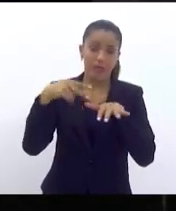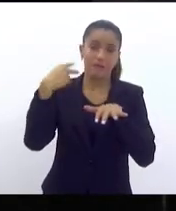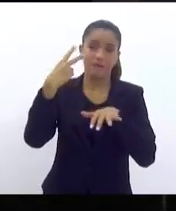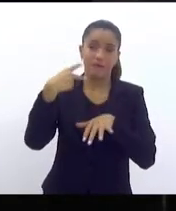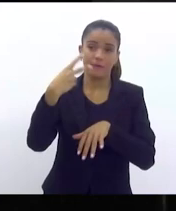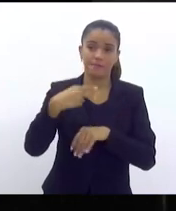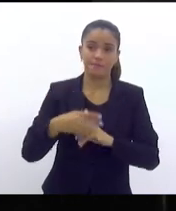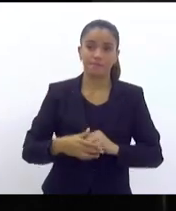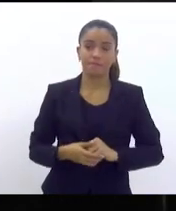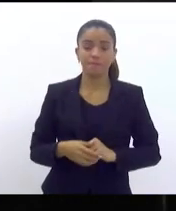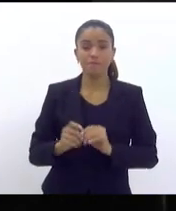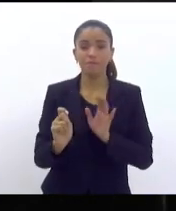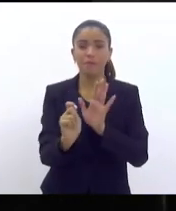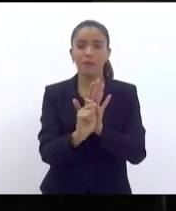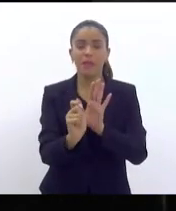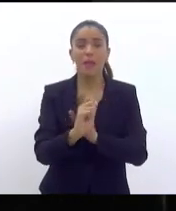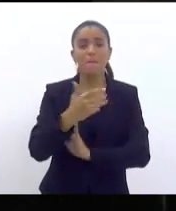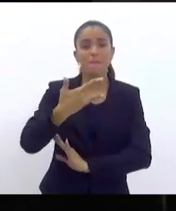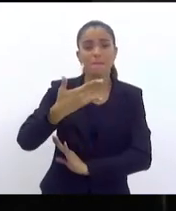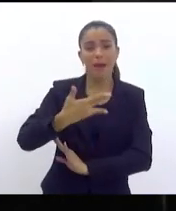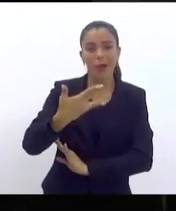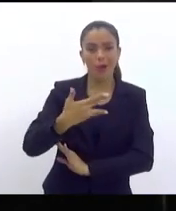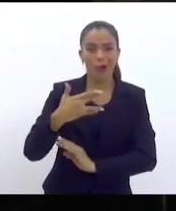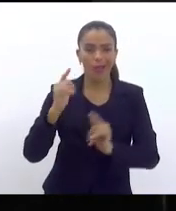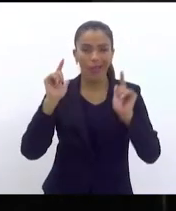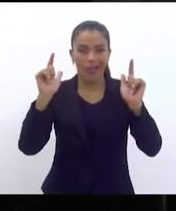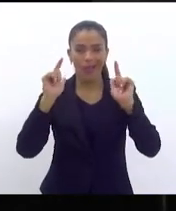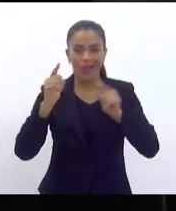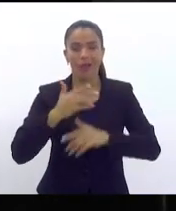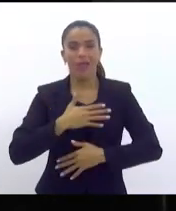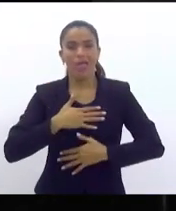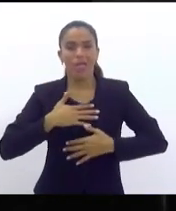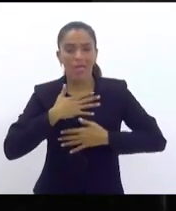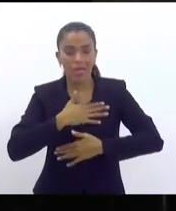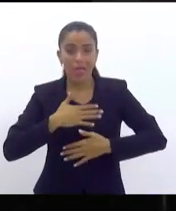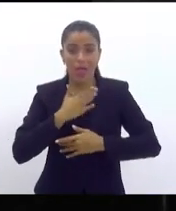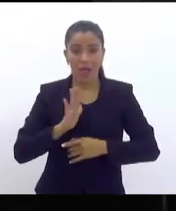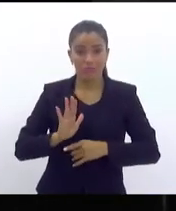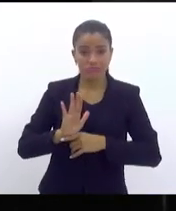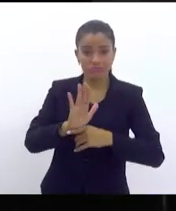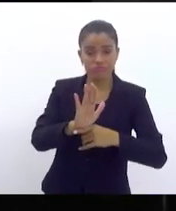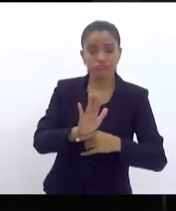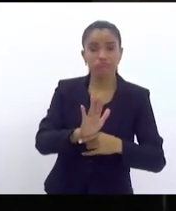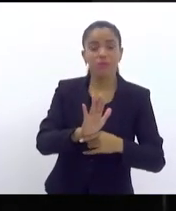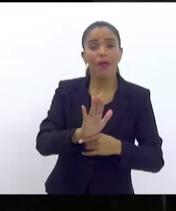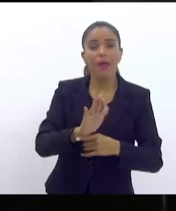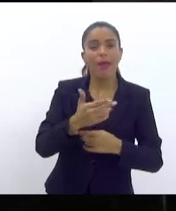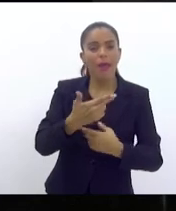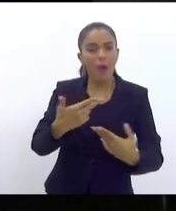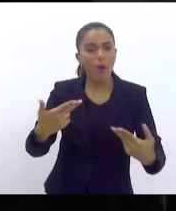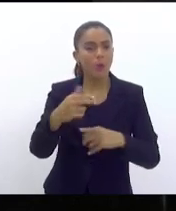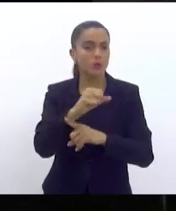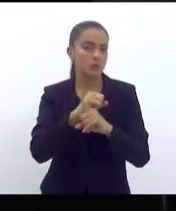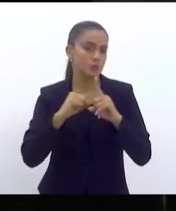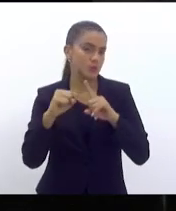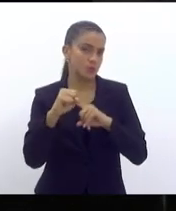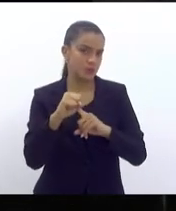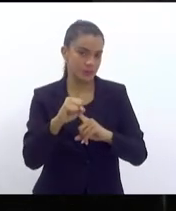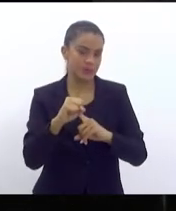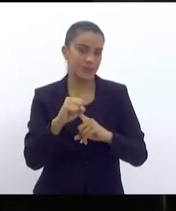vereadores que a maconha recreativa além de benéfica era algo social